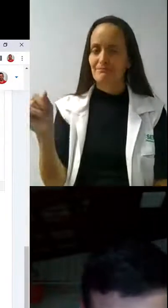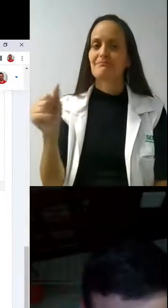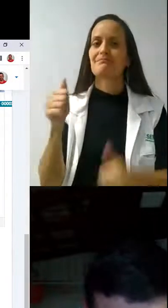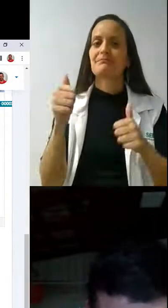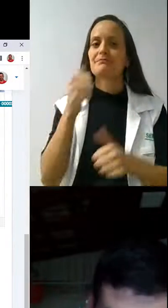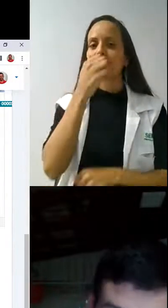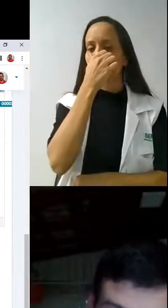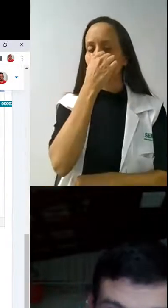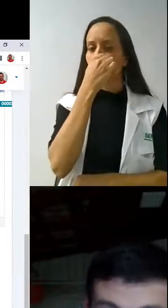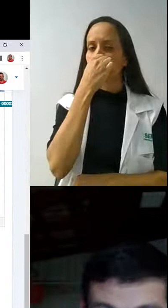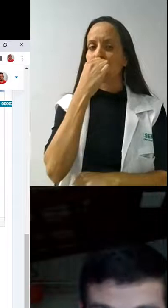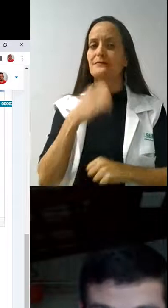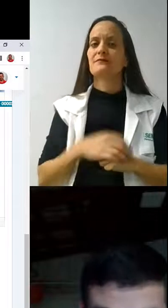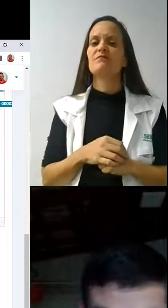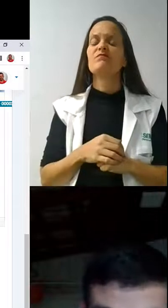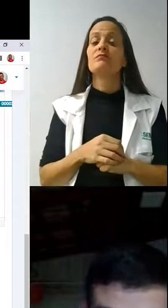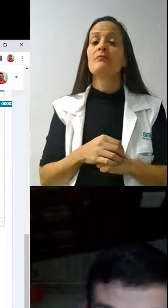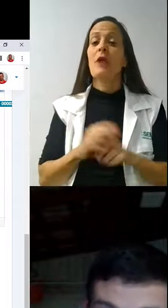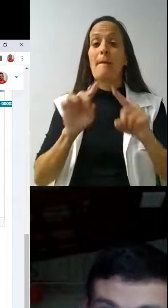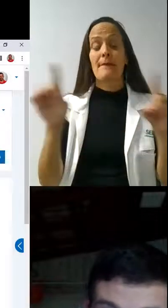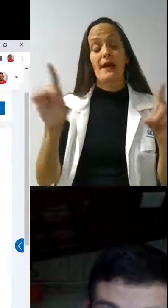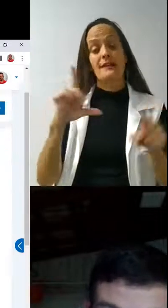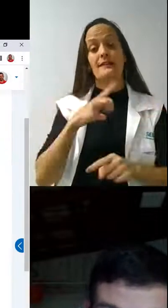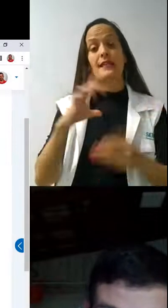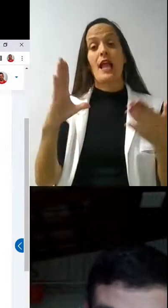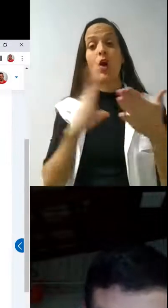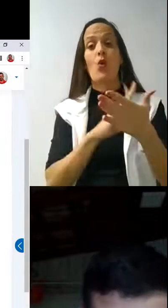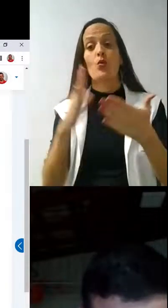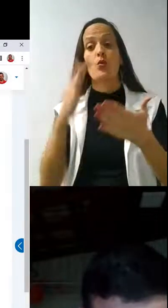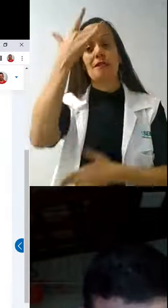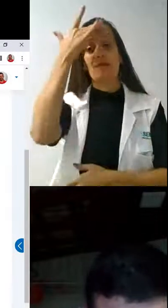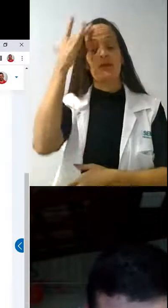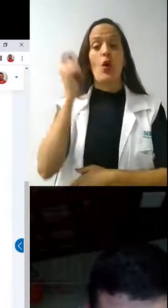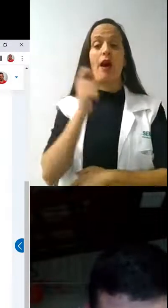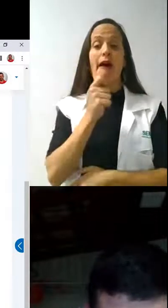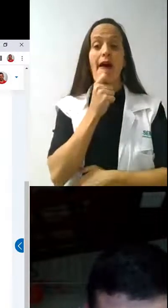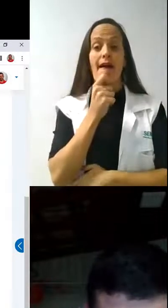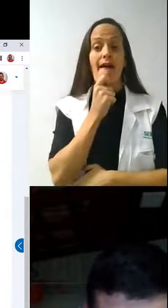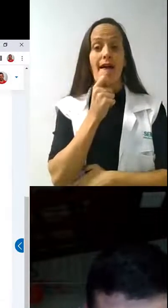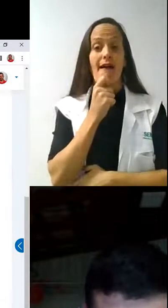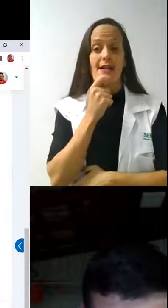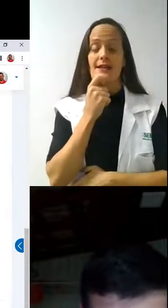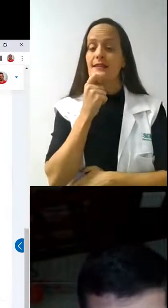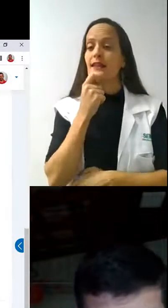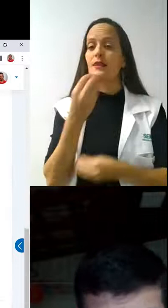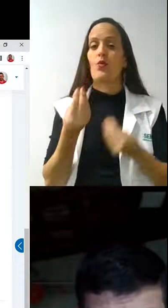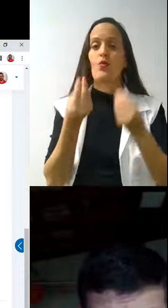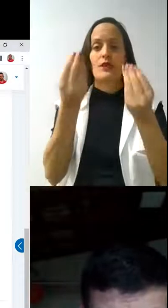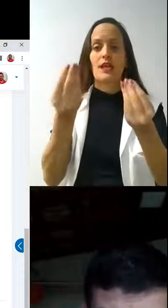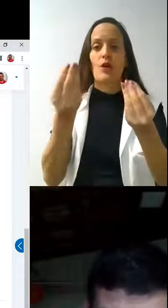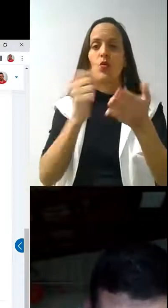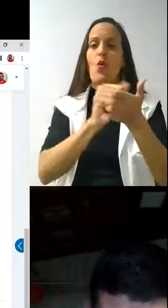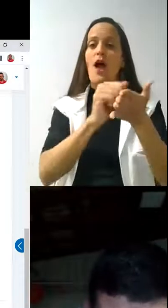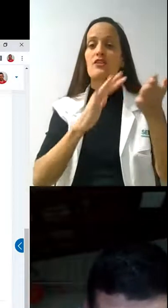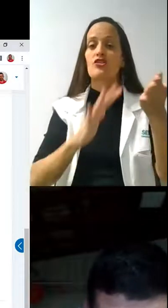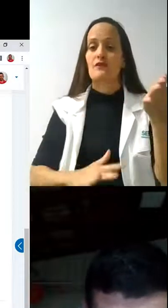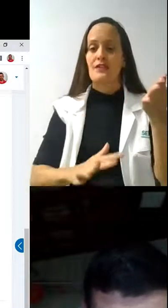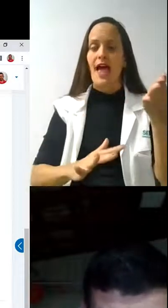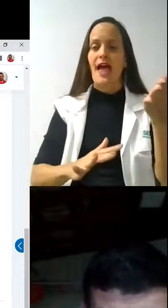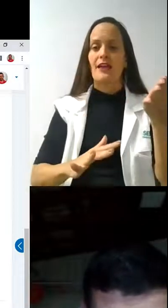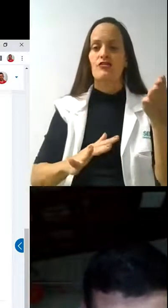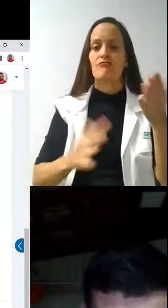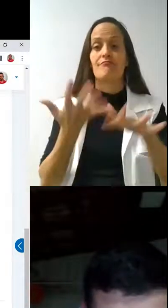aí, tem algumas pessoas, né, que pode ser que não enviaram aqui as atividades, né? Então, por exemplo, ó, eu deixei aqui,